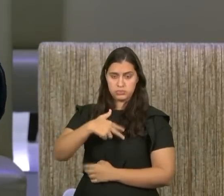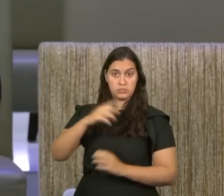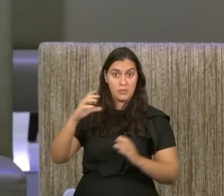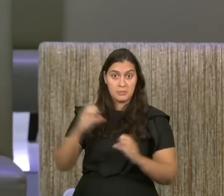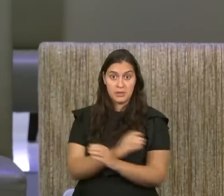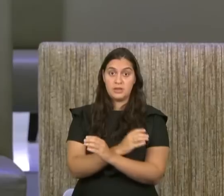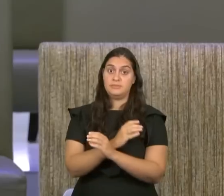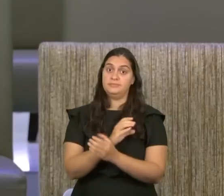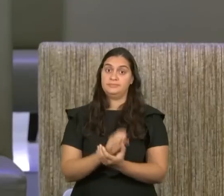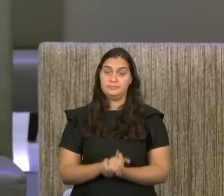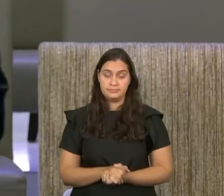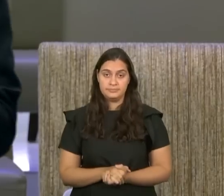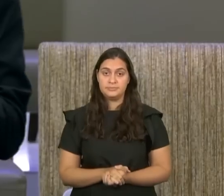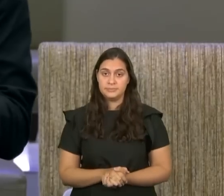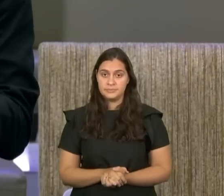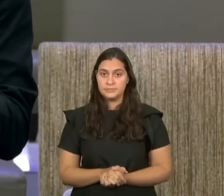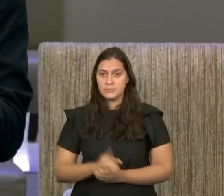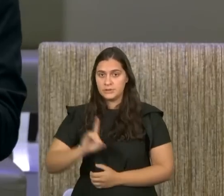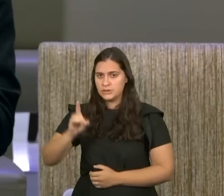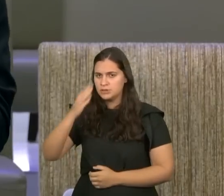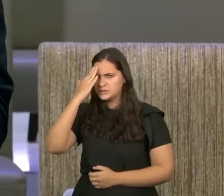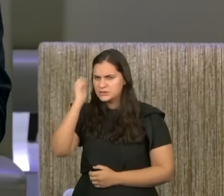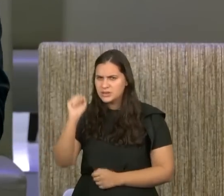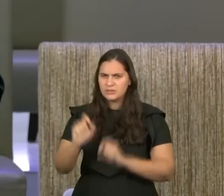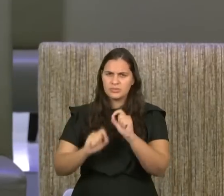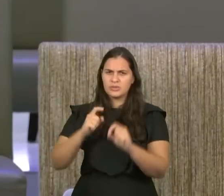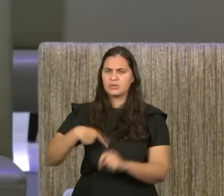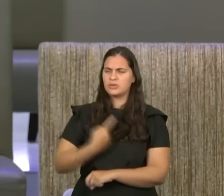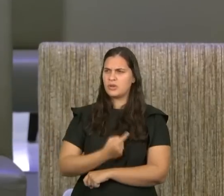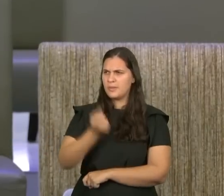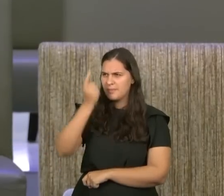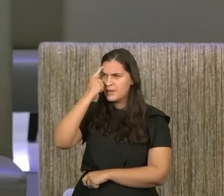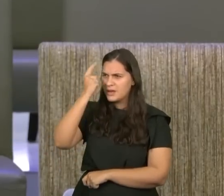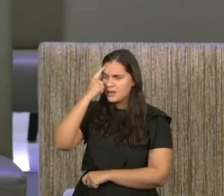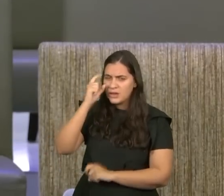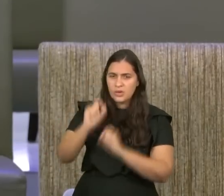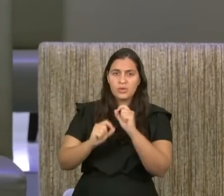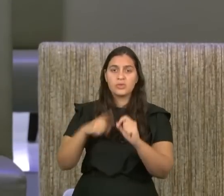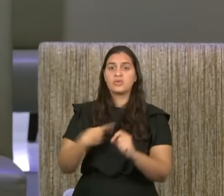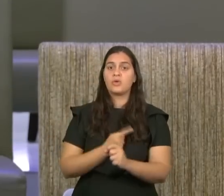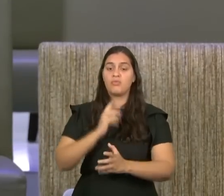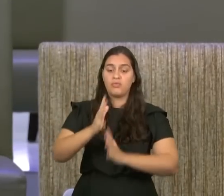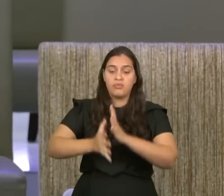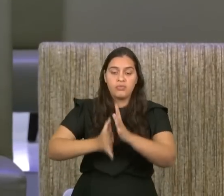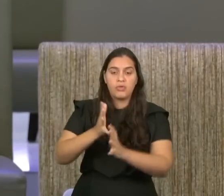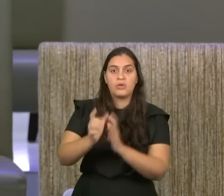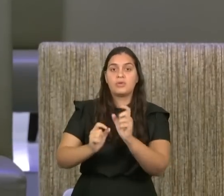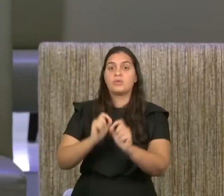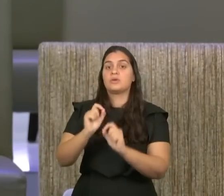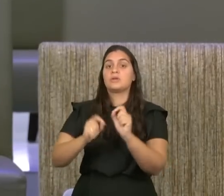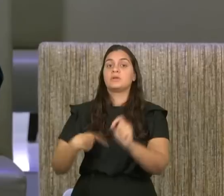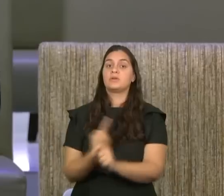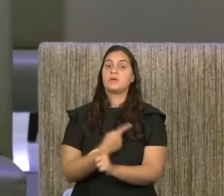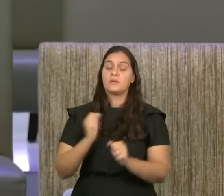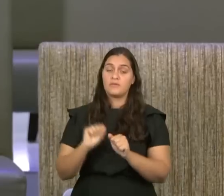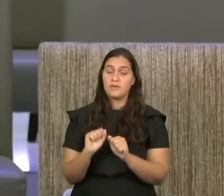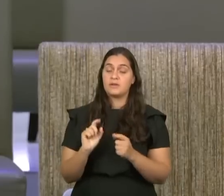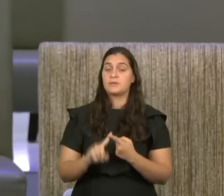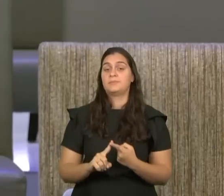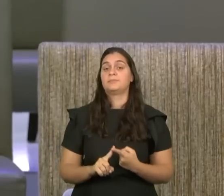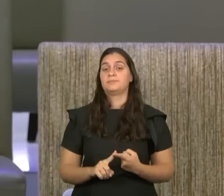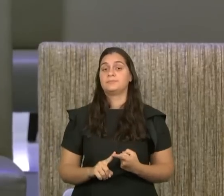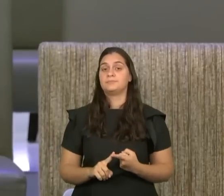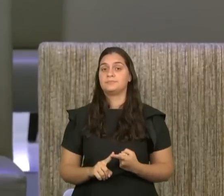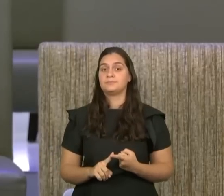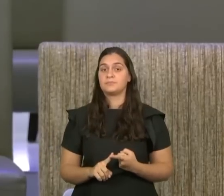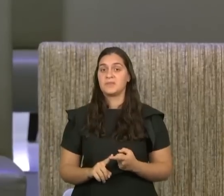ele conhece aquilo que pensamos aquilo que falamos e aquilo que fazemos mesmo quando não